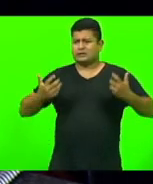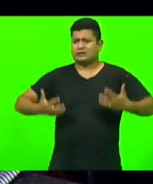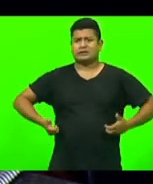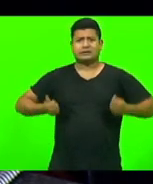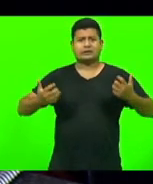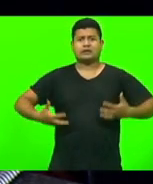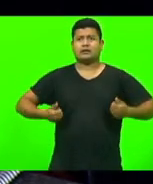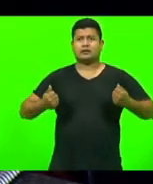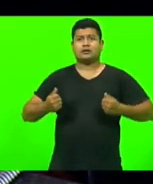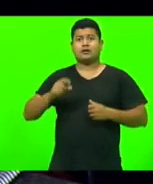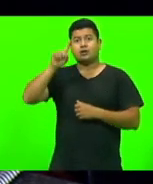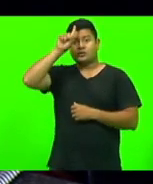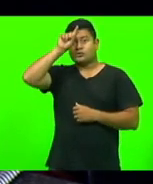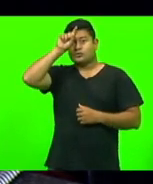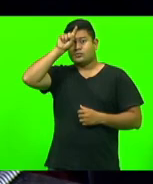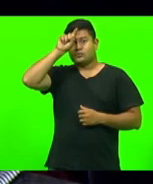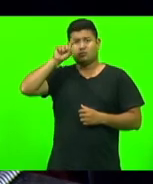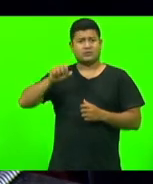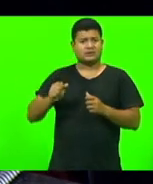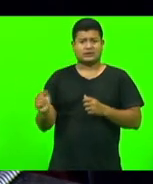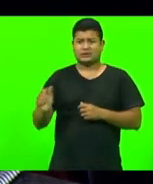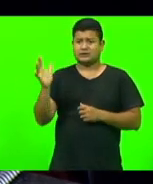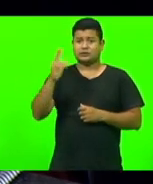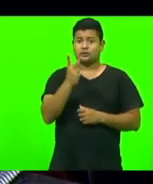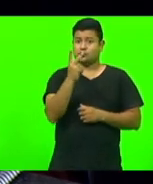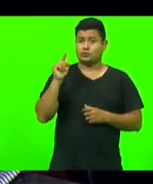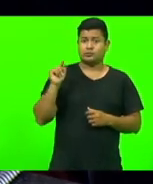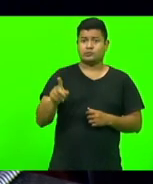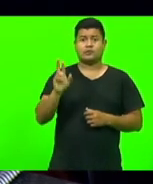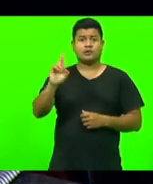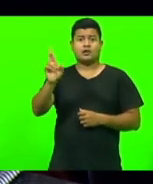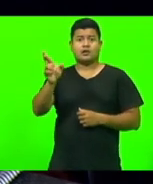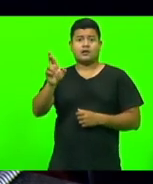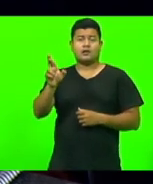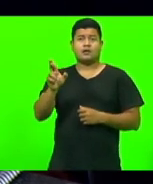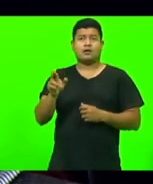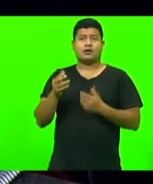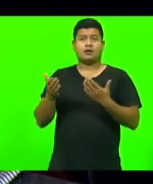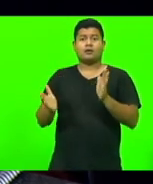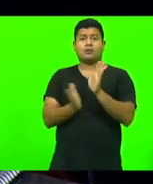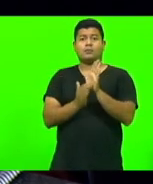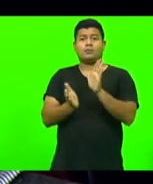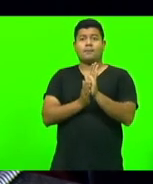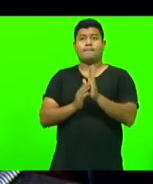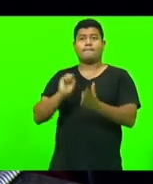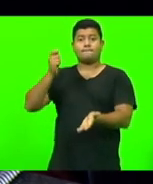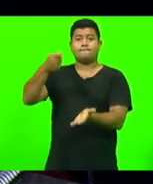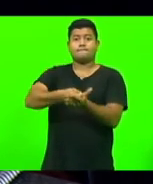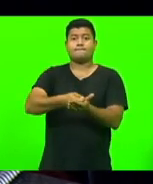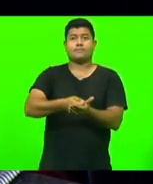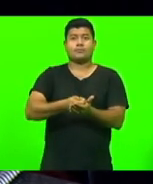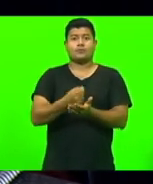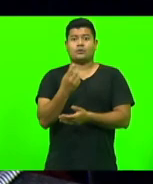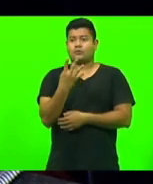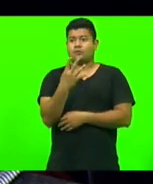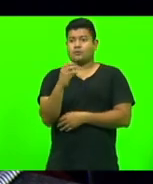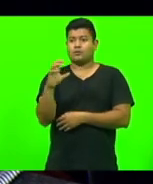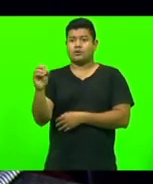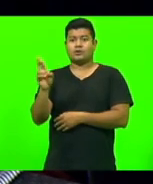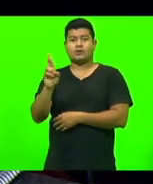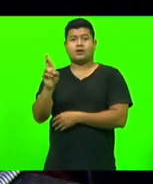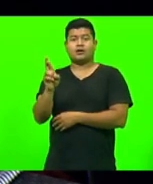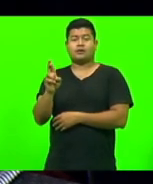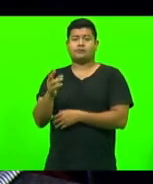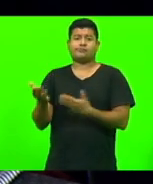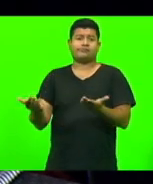custo hospitalar, de R$ 2.000, ser proposto o pagamento apenas de R$ 400, que não paga